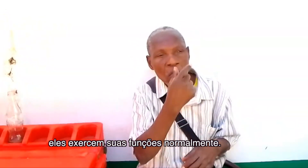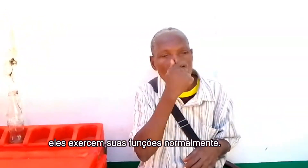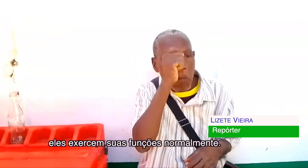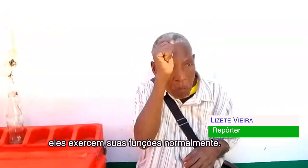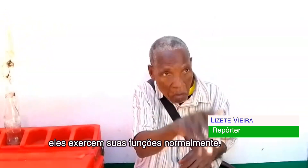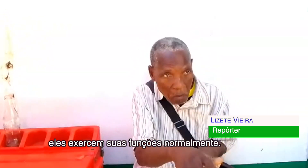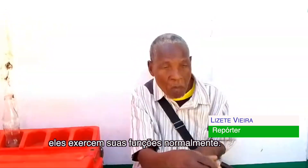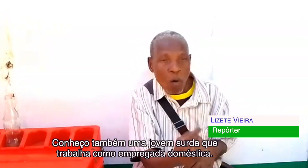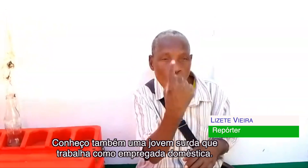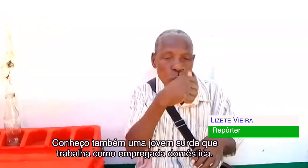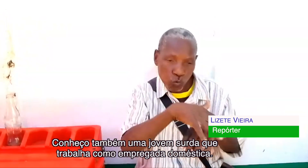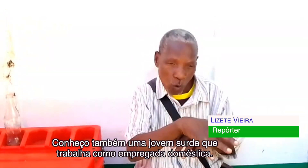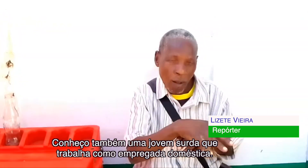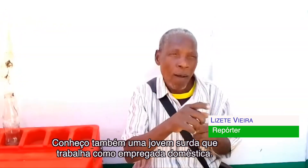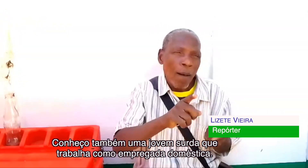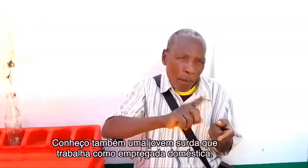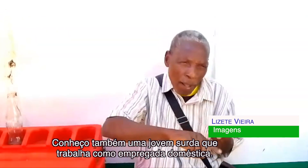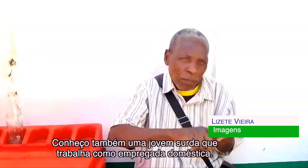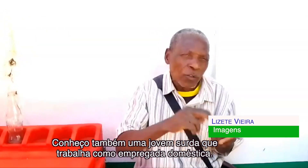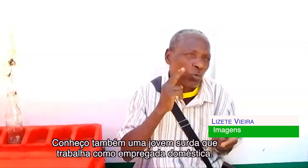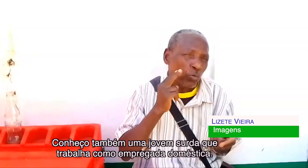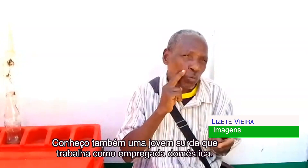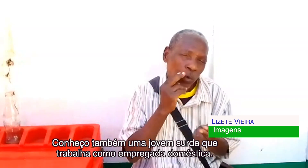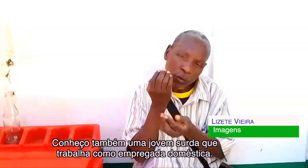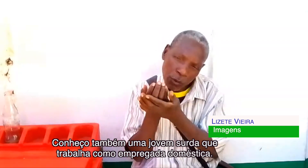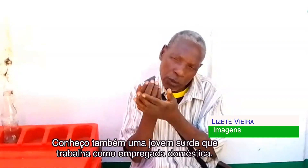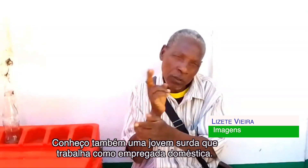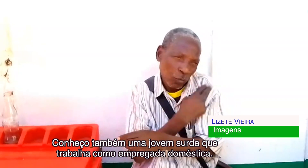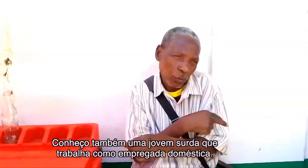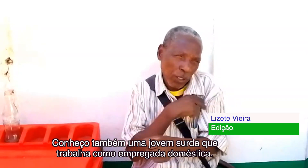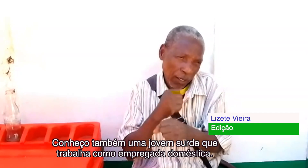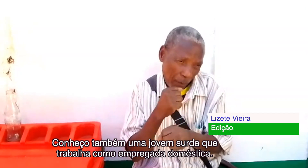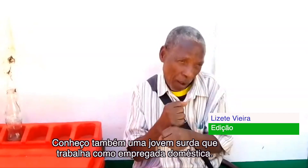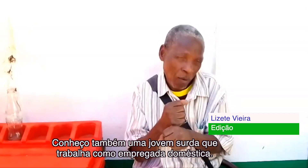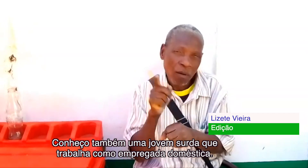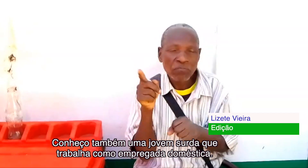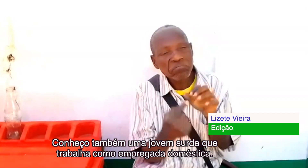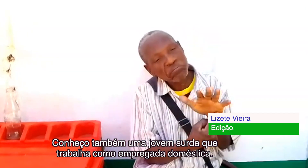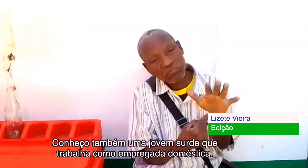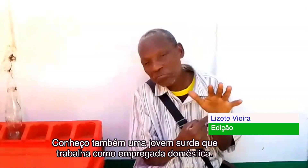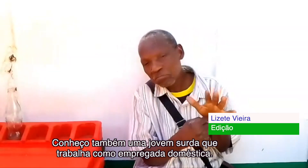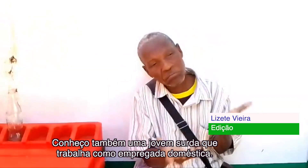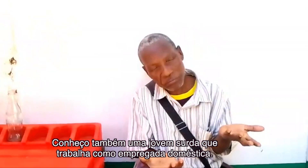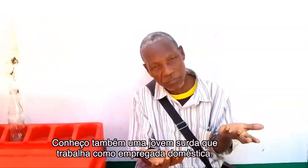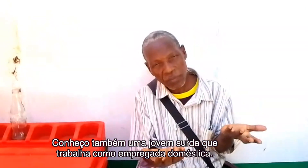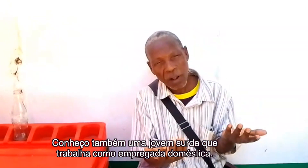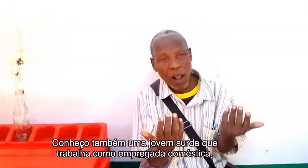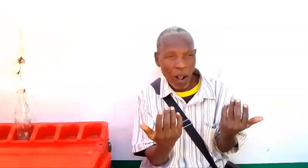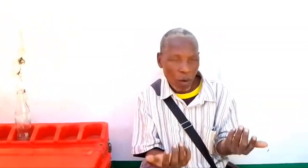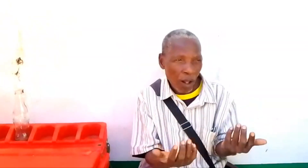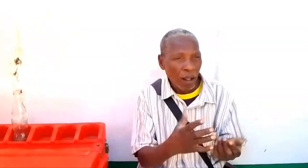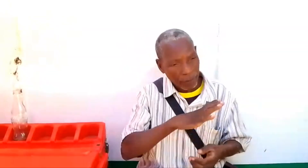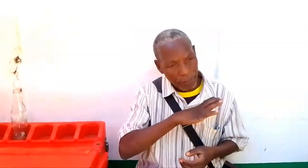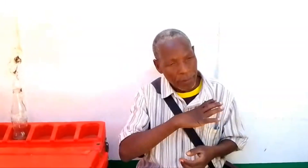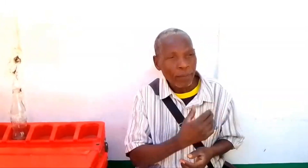funções normalmente. Conheço também uma jovem surda que trabalha como empregada doméstica. Deixa ele repetir.